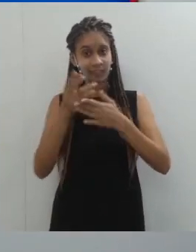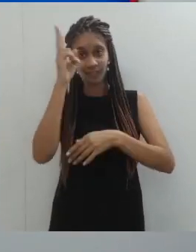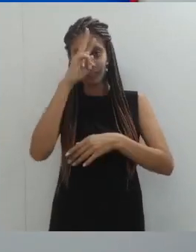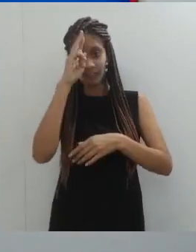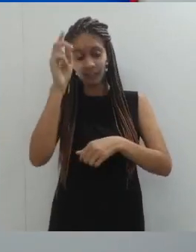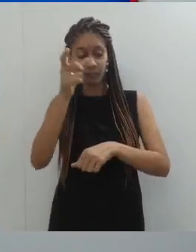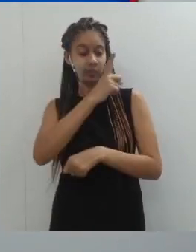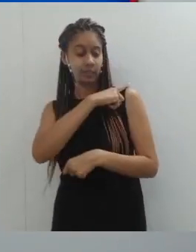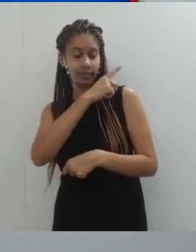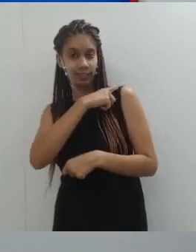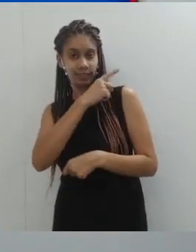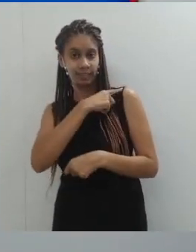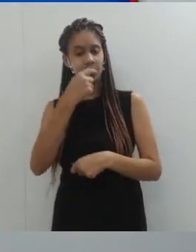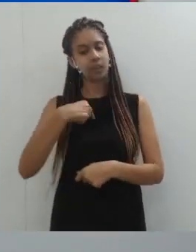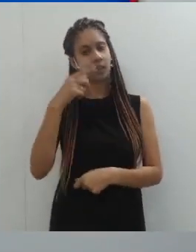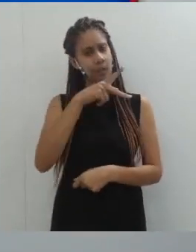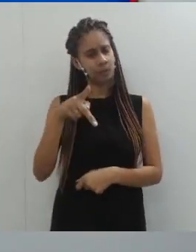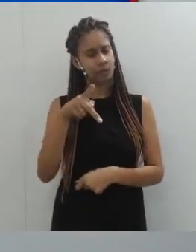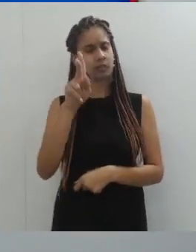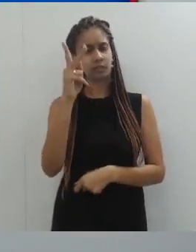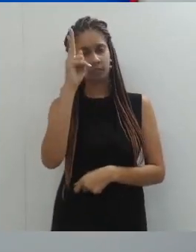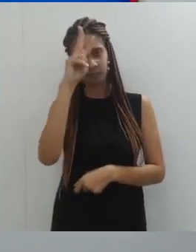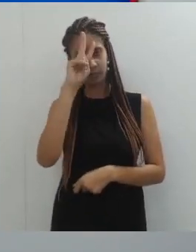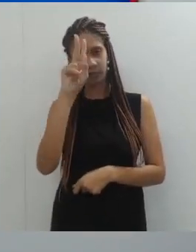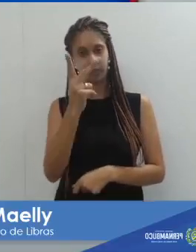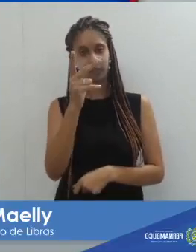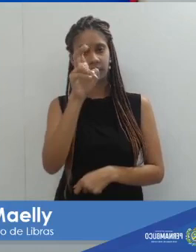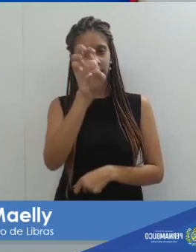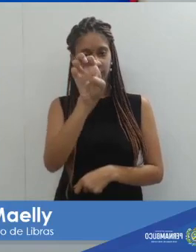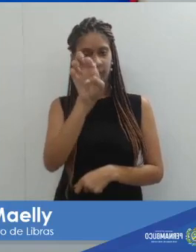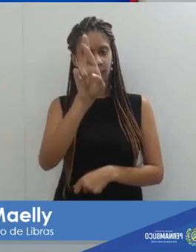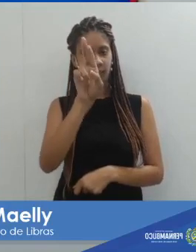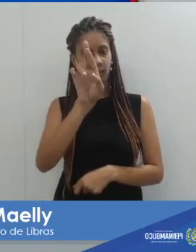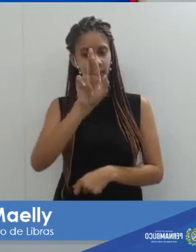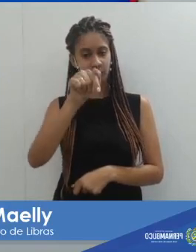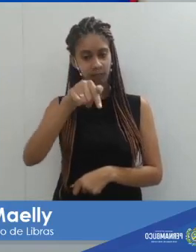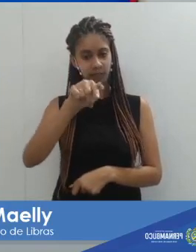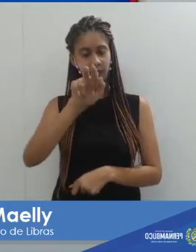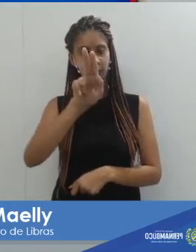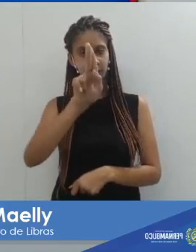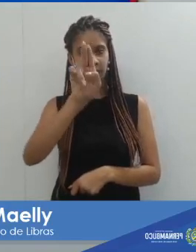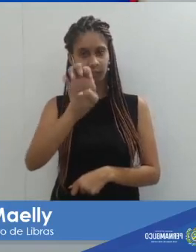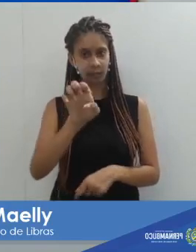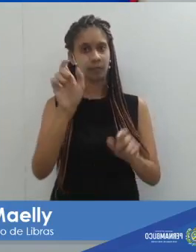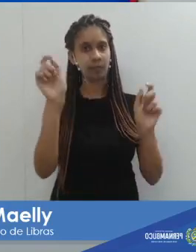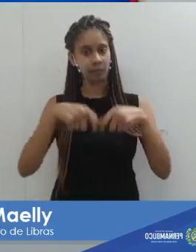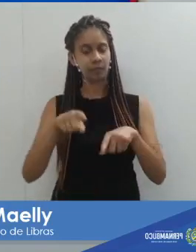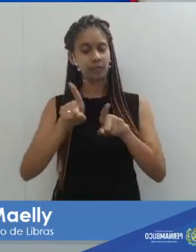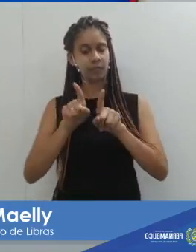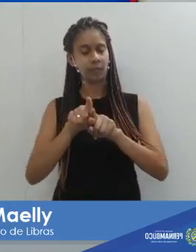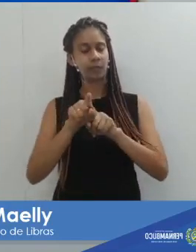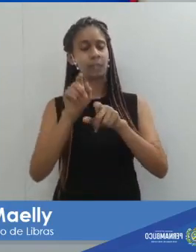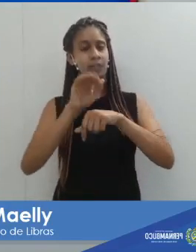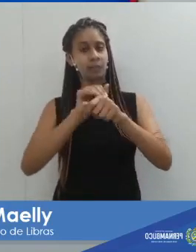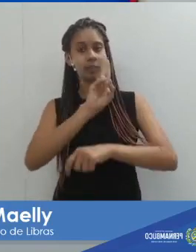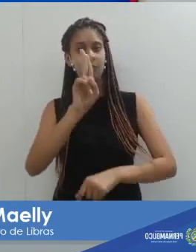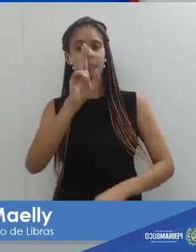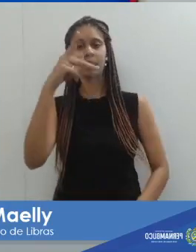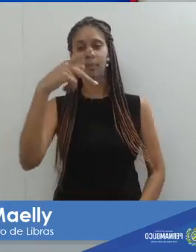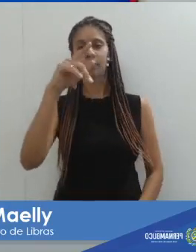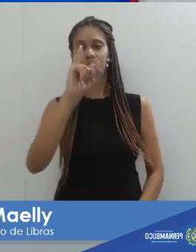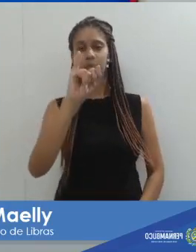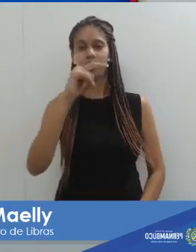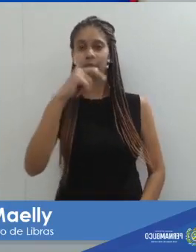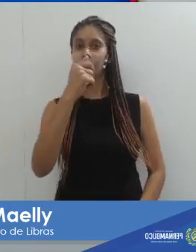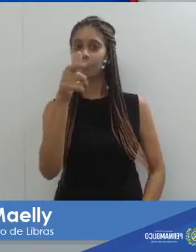ensino médio. Eu sou o professor de História, Henrique Virgínio, mas você já sabe, pode me chamar de Pimpão. E